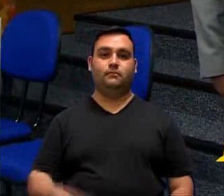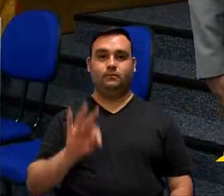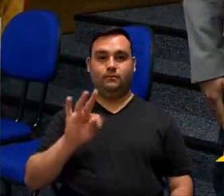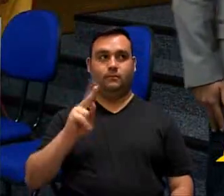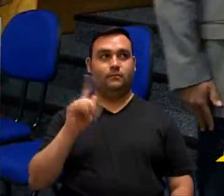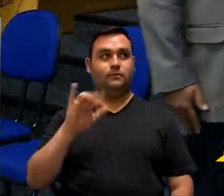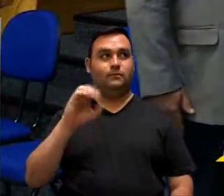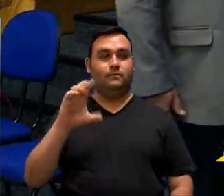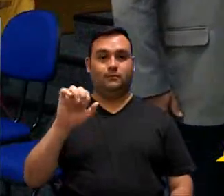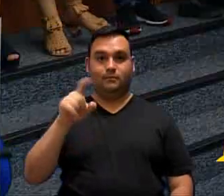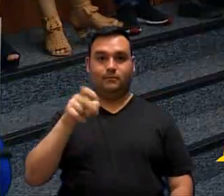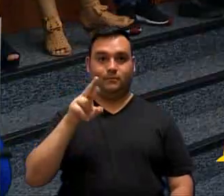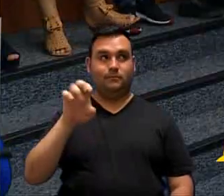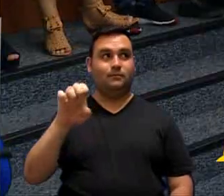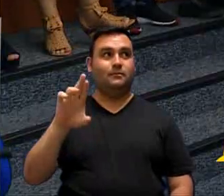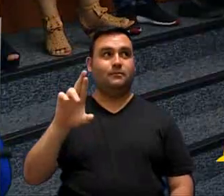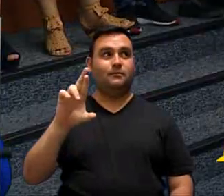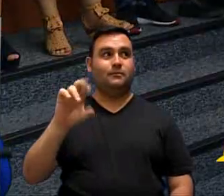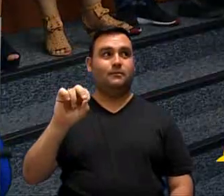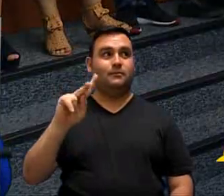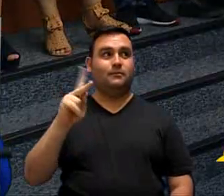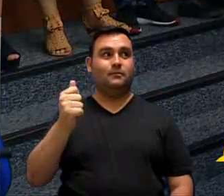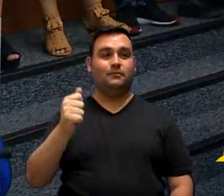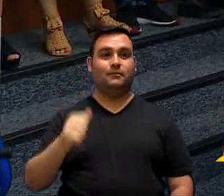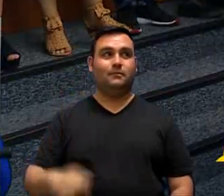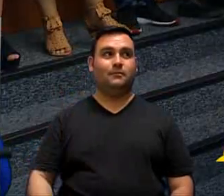Tiago Alexandre da Rocha Camargo.